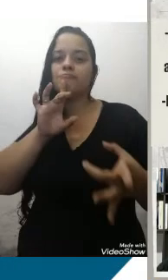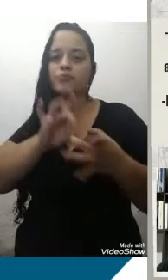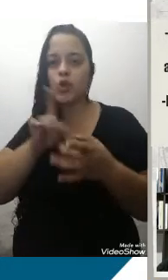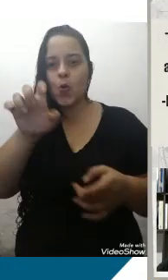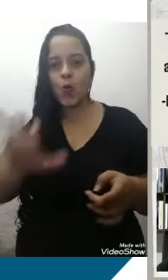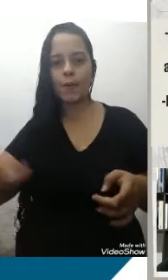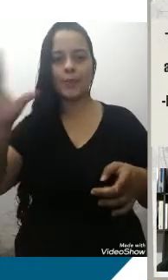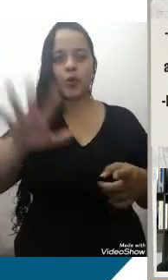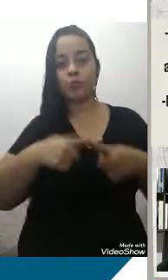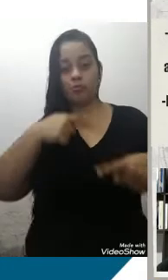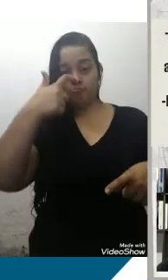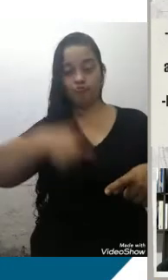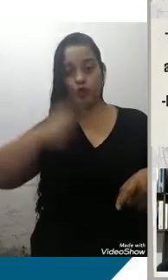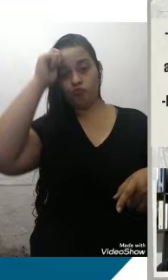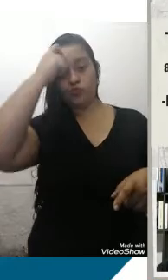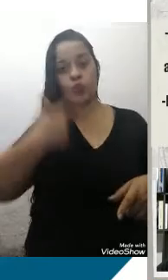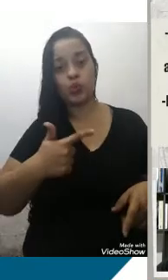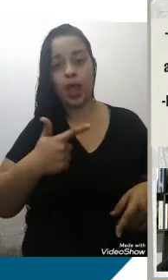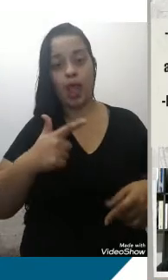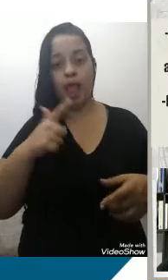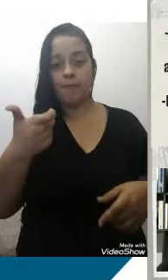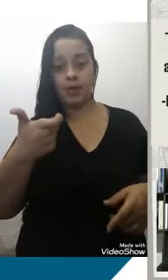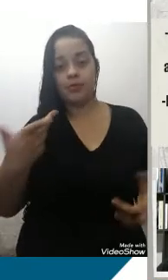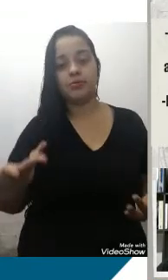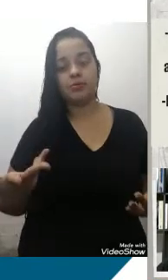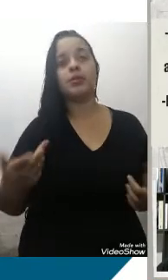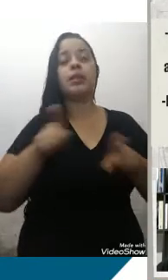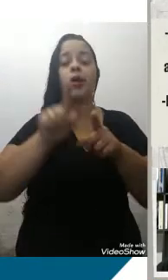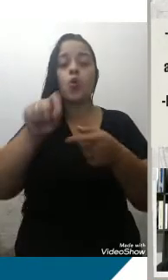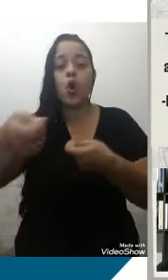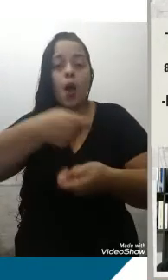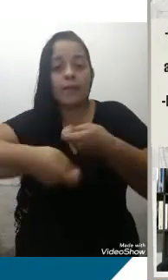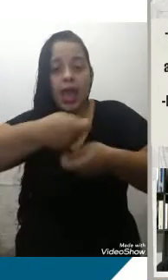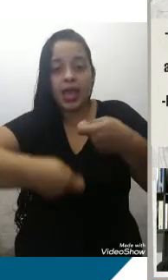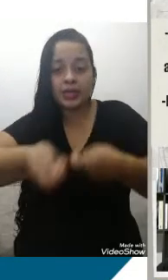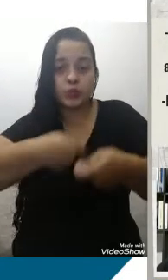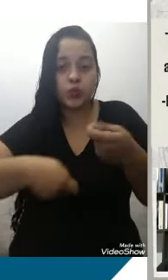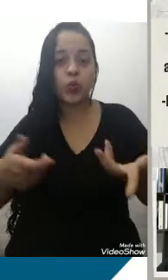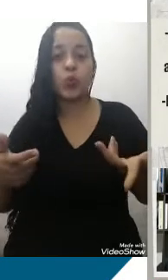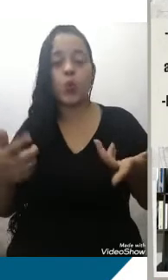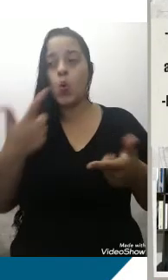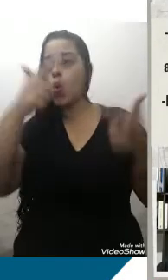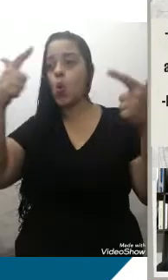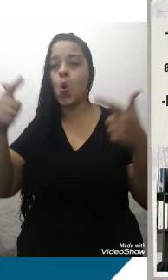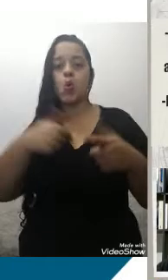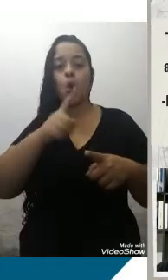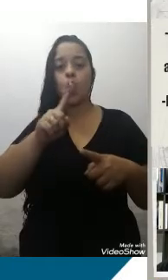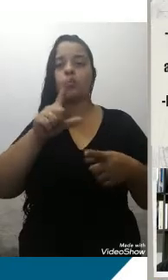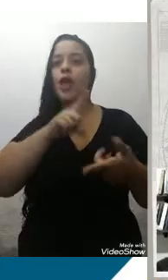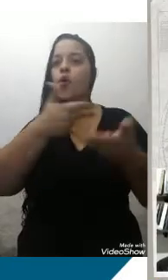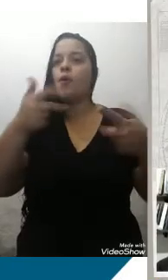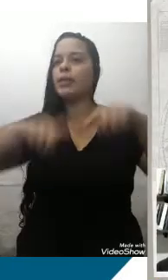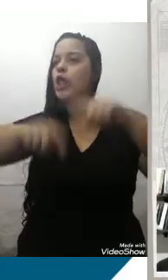vantagem através do comércio, pelo comércio, porque poderia ter acesso a produtos não encontrados ali na sua